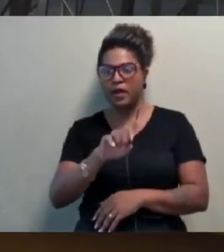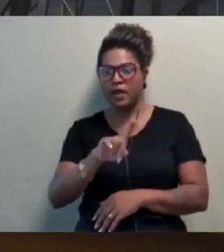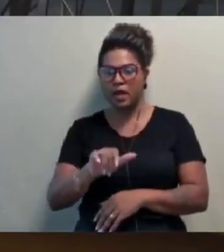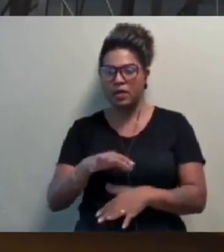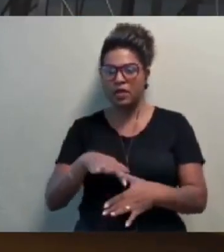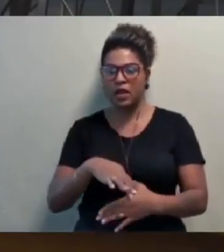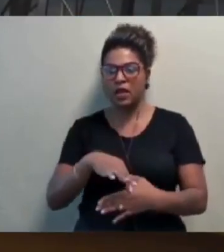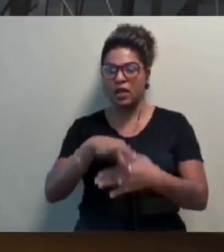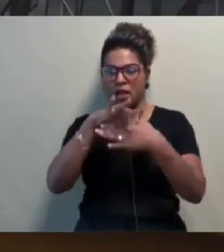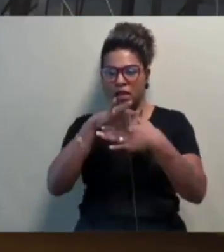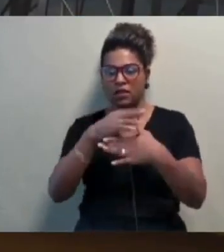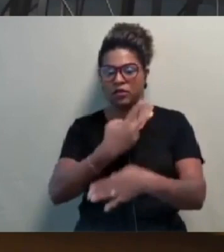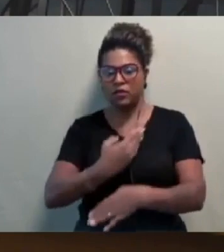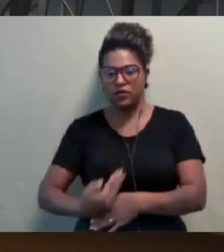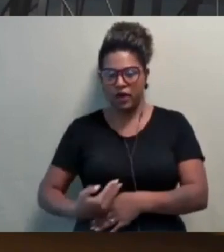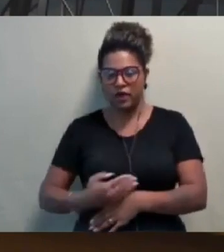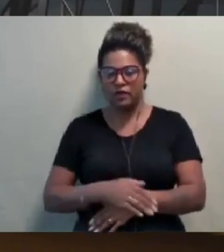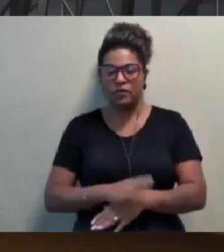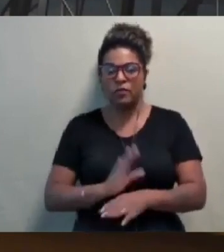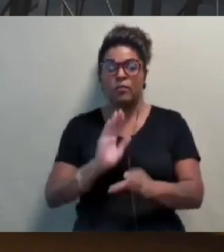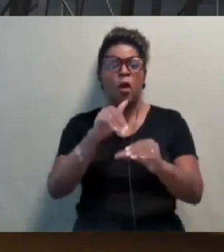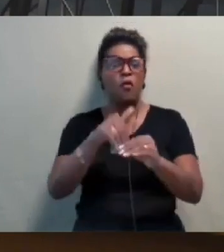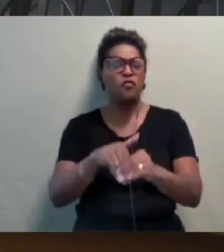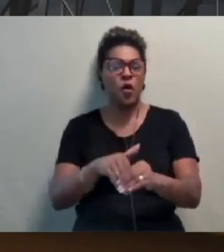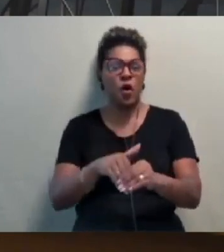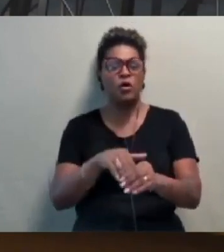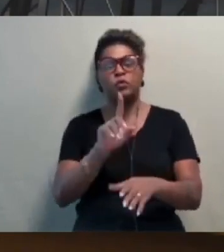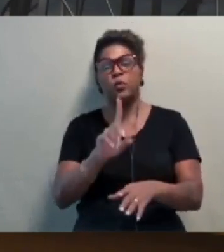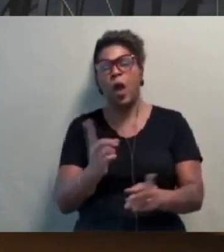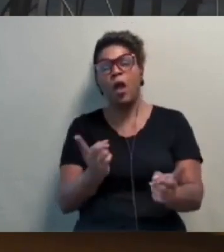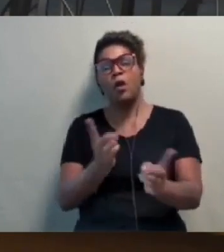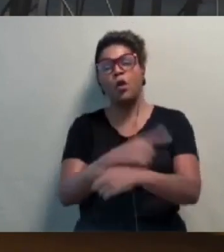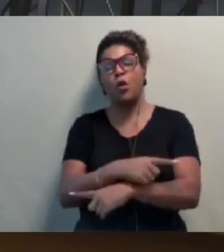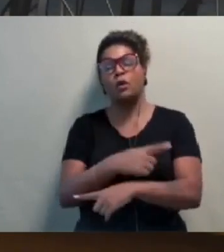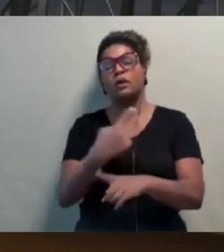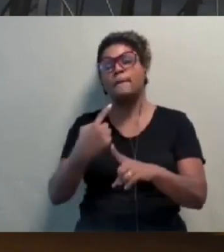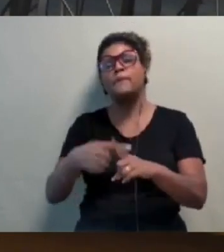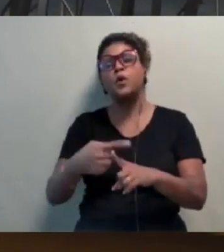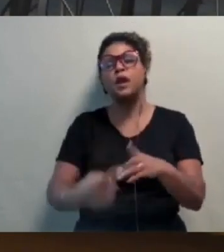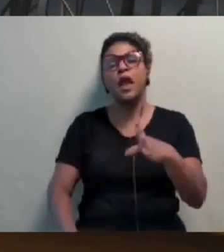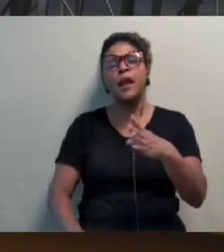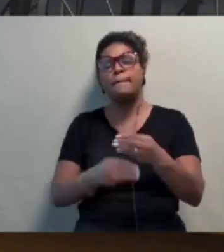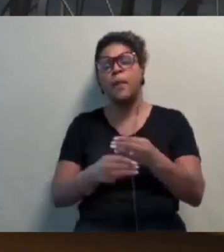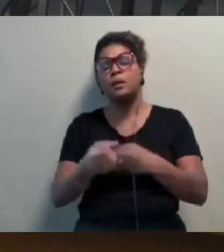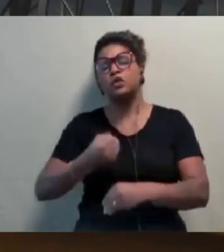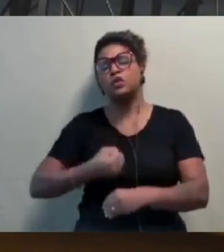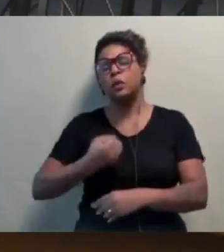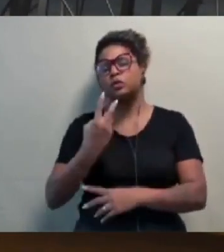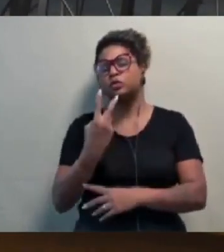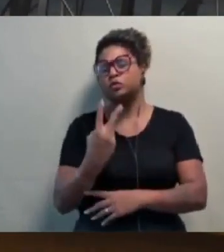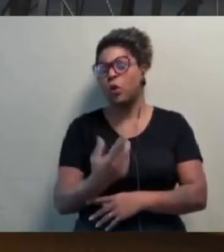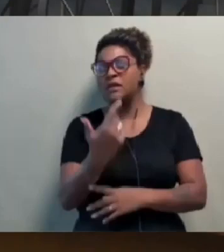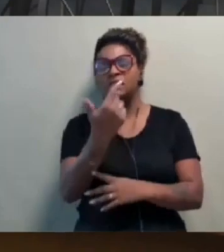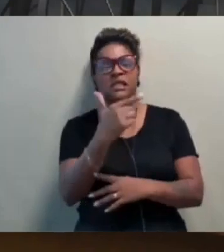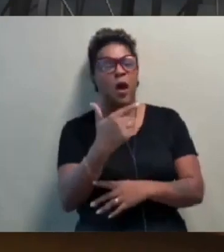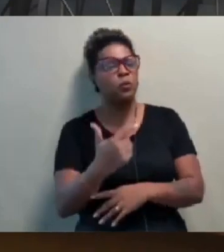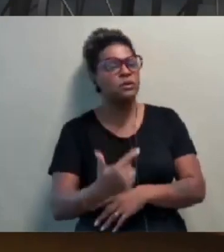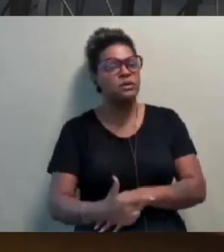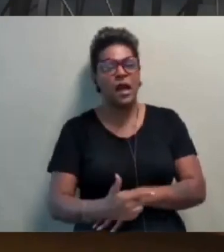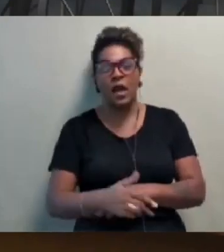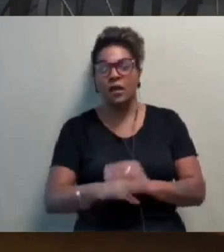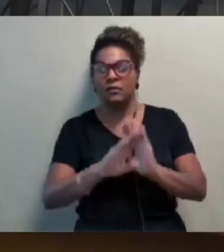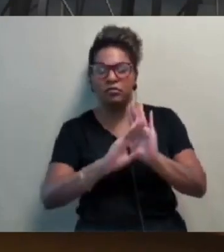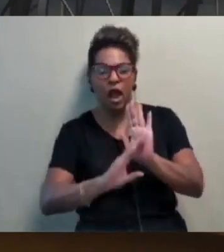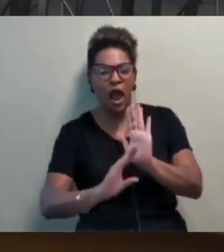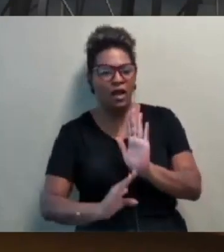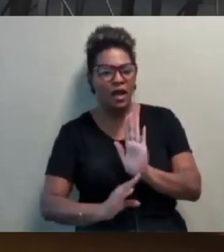voto contrário, porque a emenda número 2, ela não atende os requisitos previstos no artigo 14 da Lei de